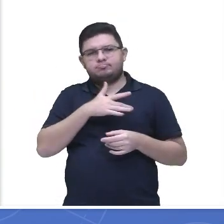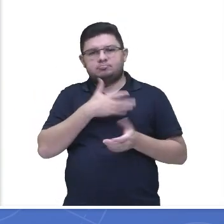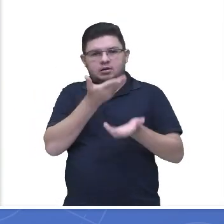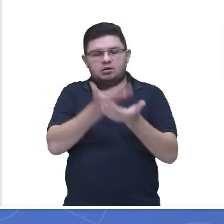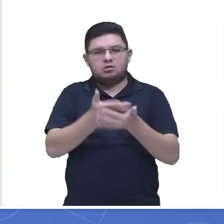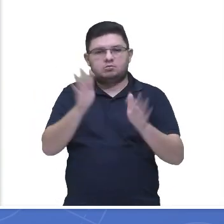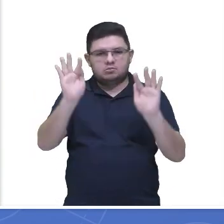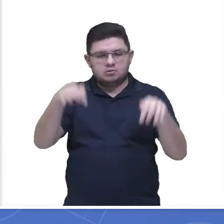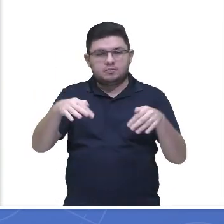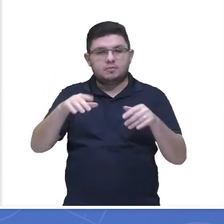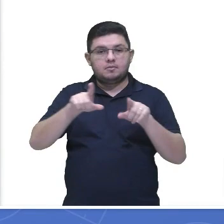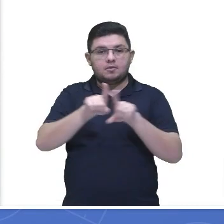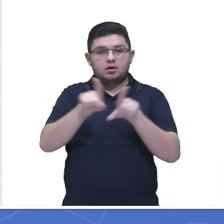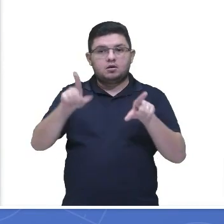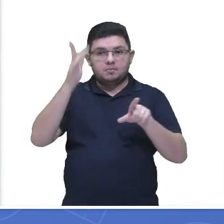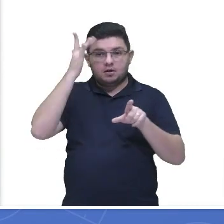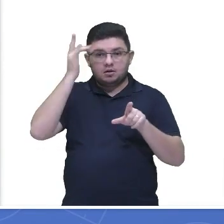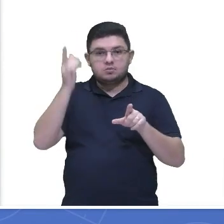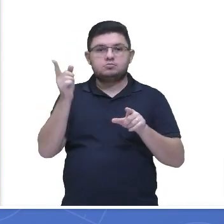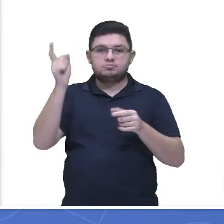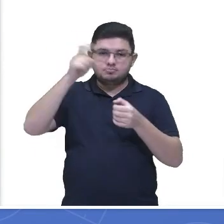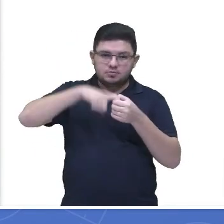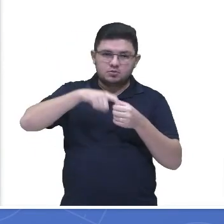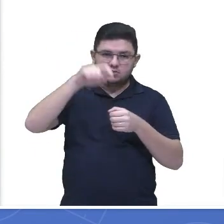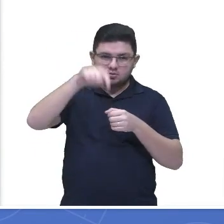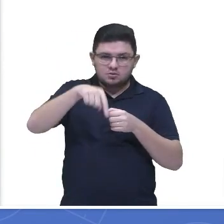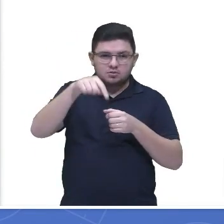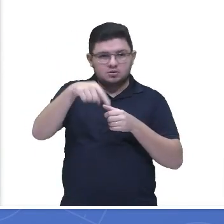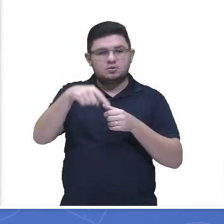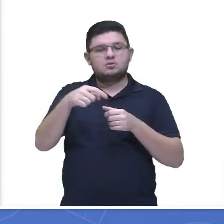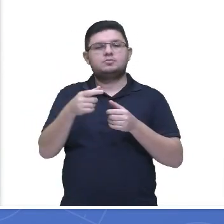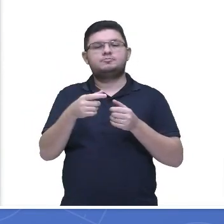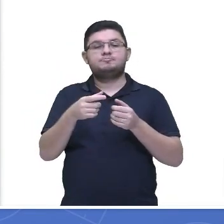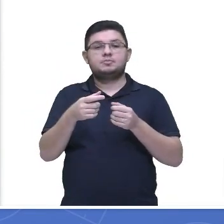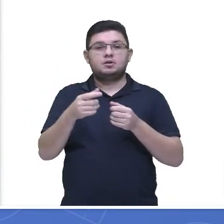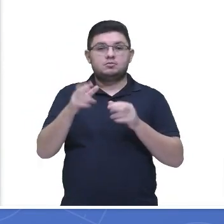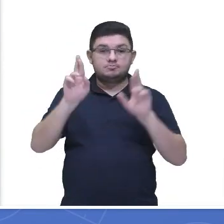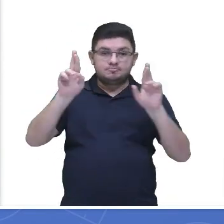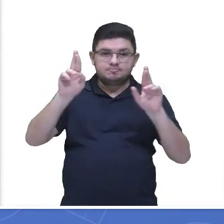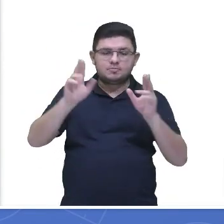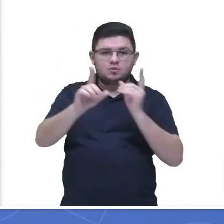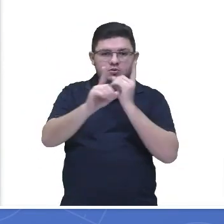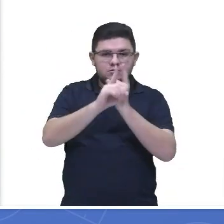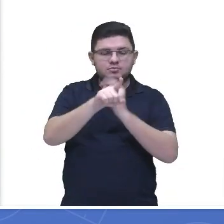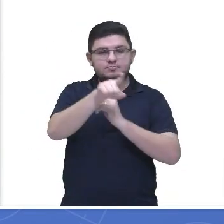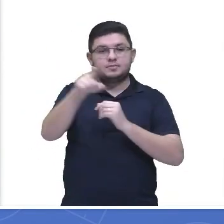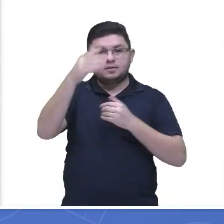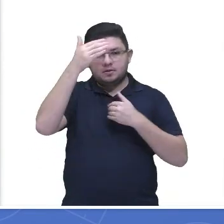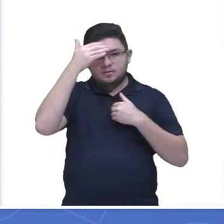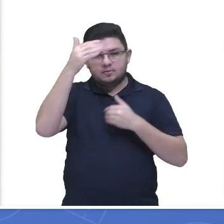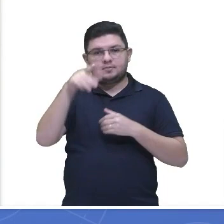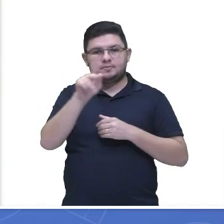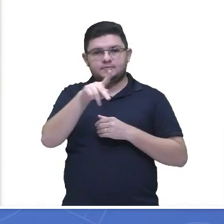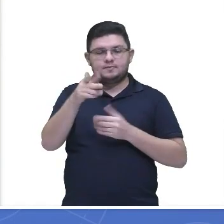encontro, tá bom? Eu espero vocês e de rever vocês novamente. Obrigada, professor,